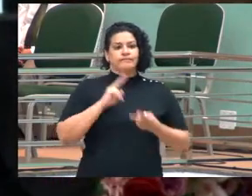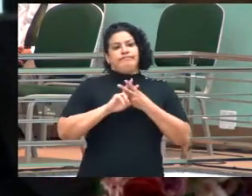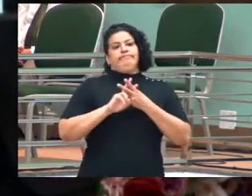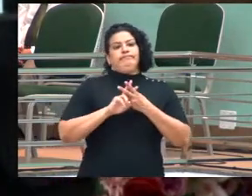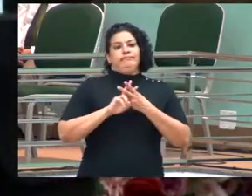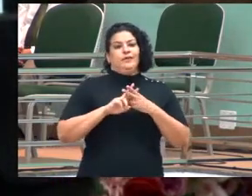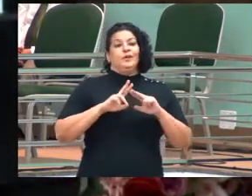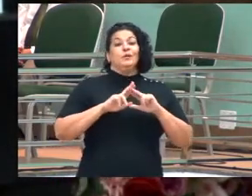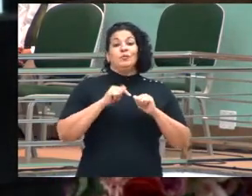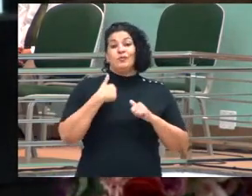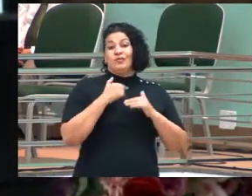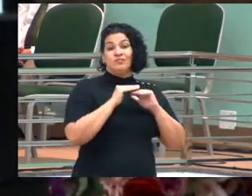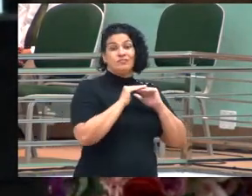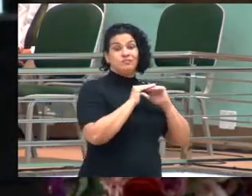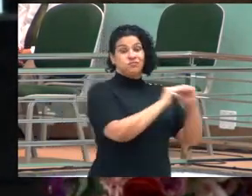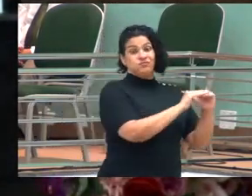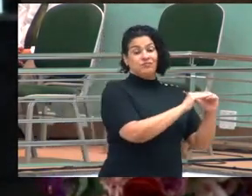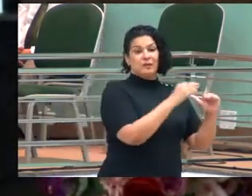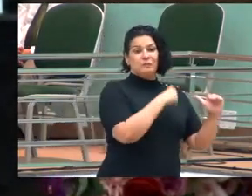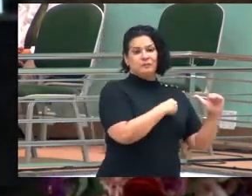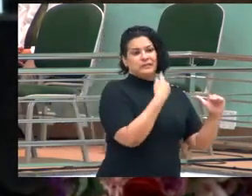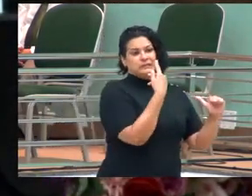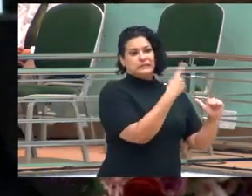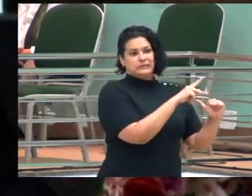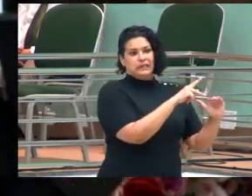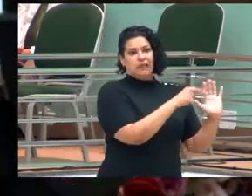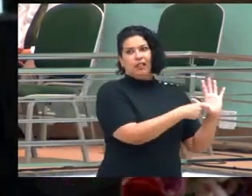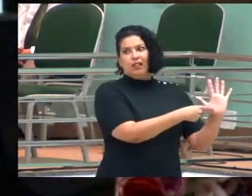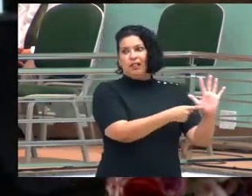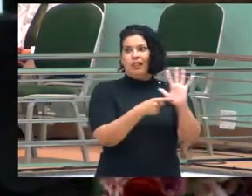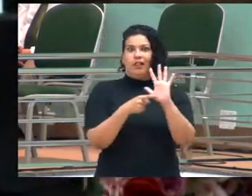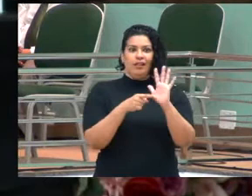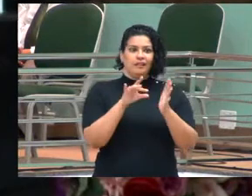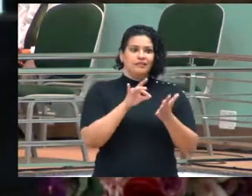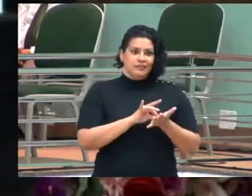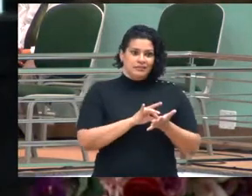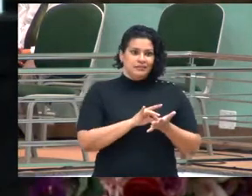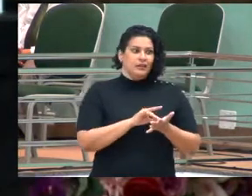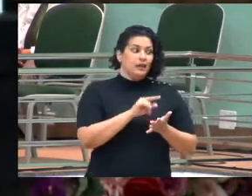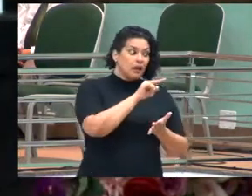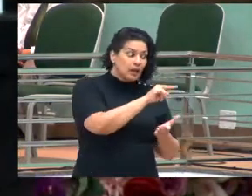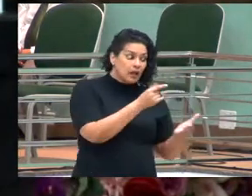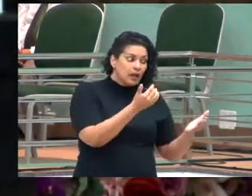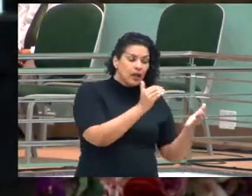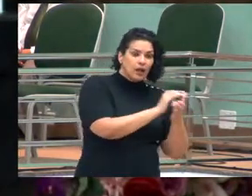de Herodes, que se casou com Herodiana.